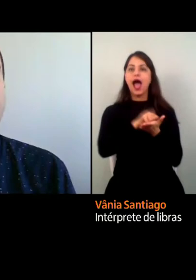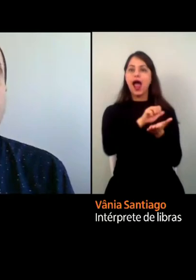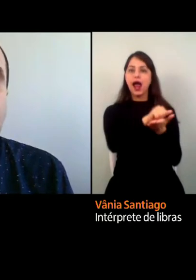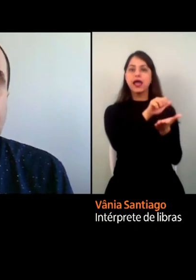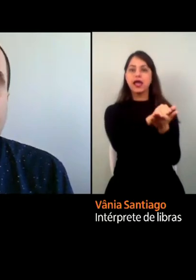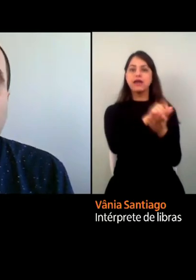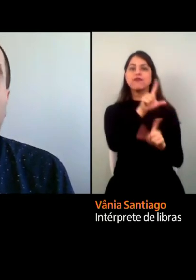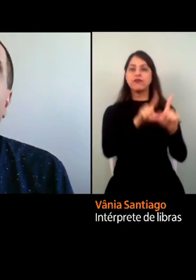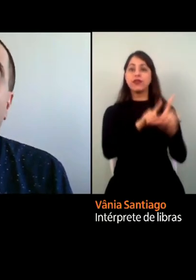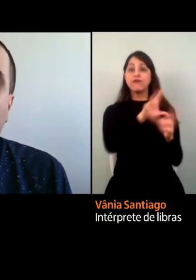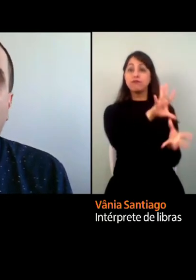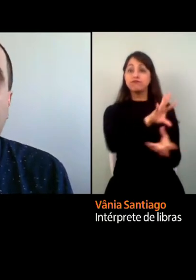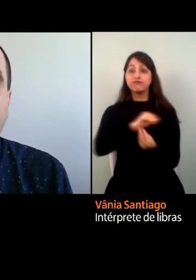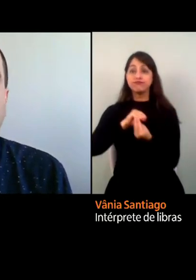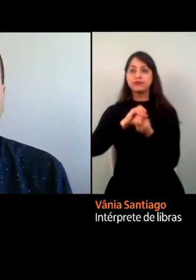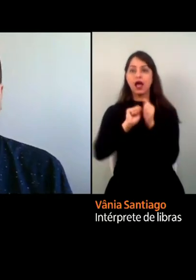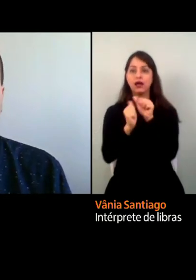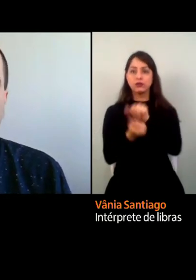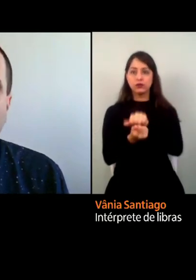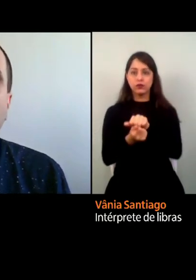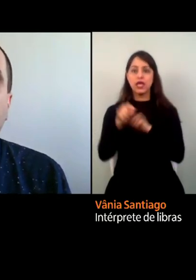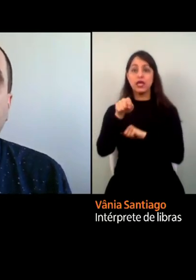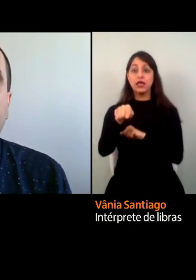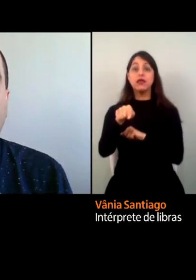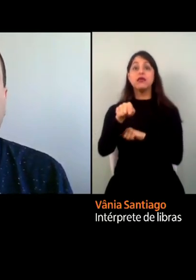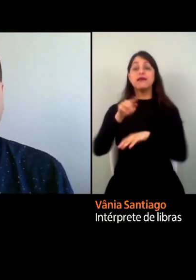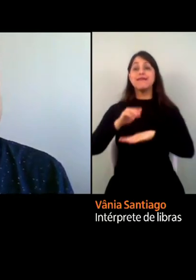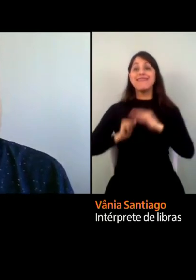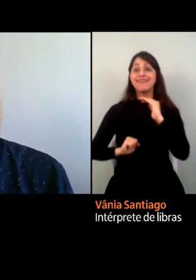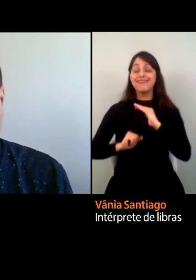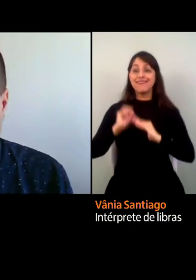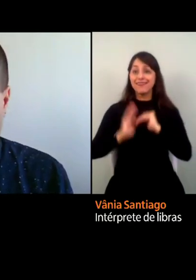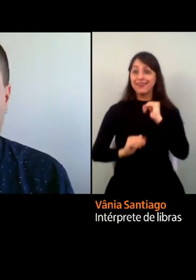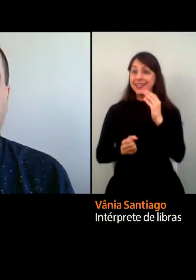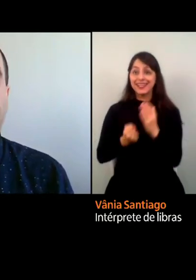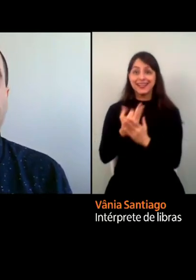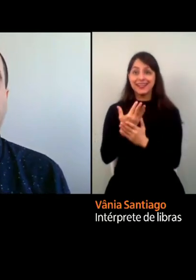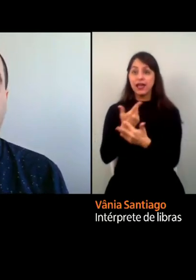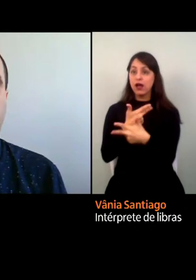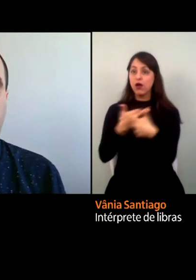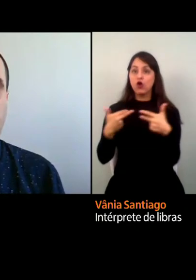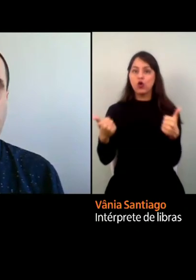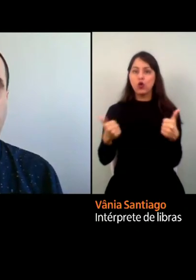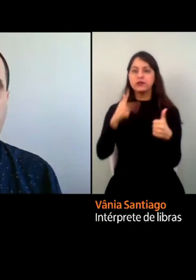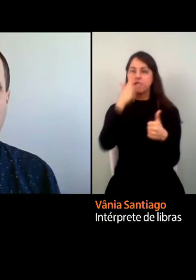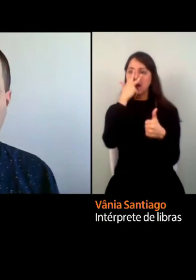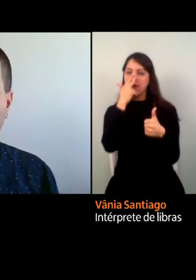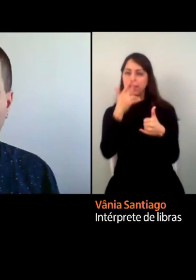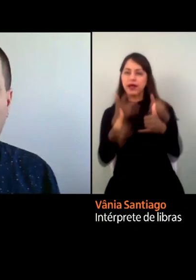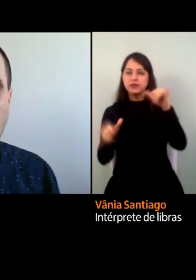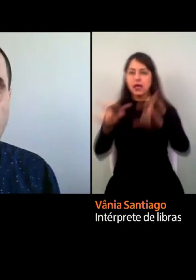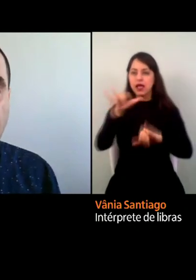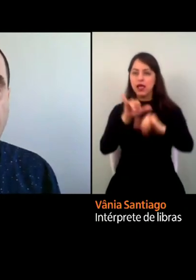dá lugar e vazão a uma proeza de subversão e alquimia.